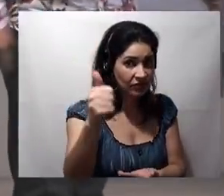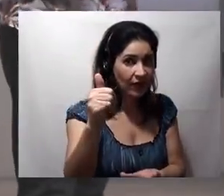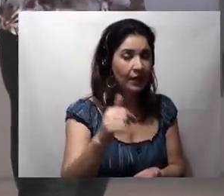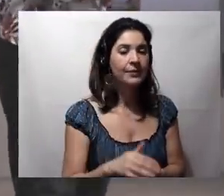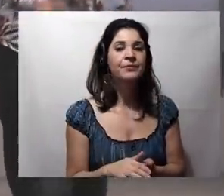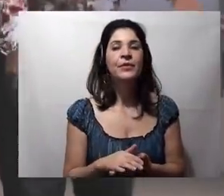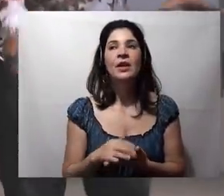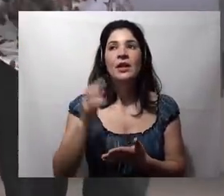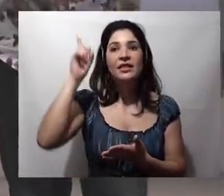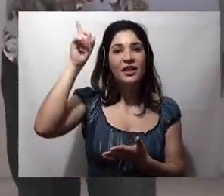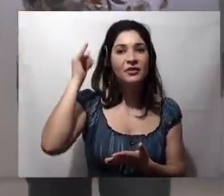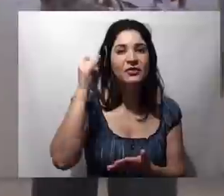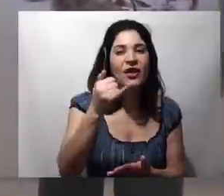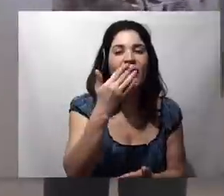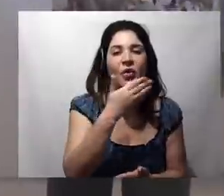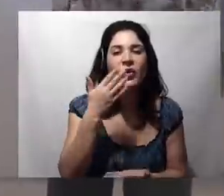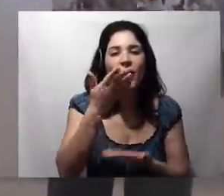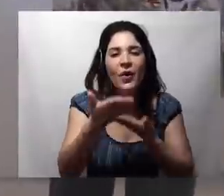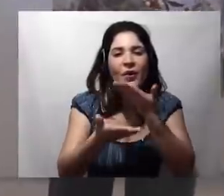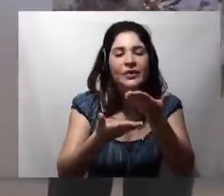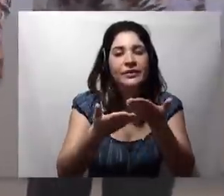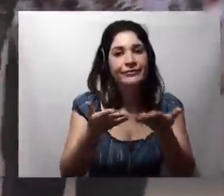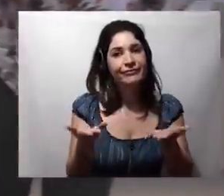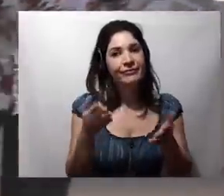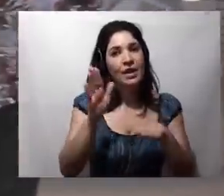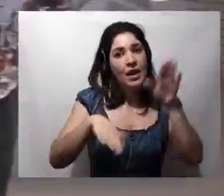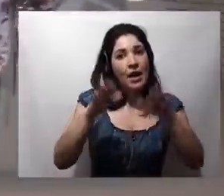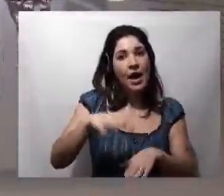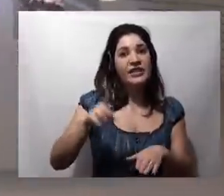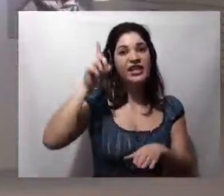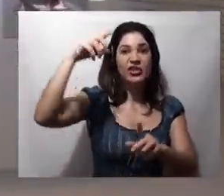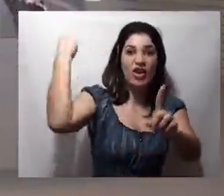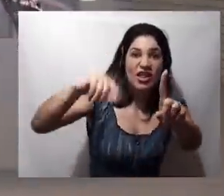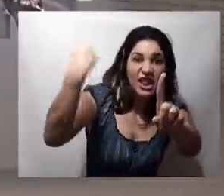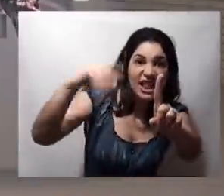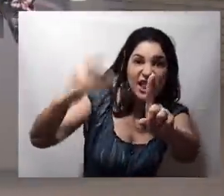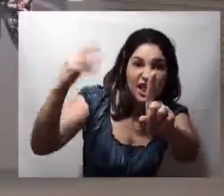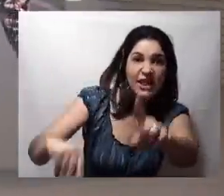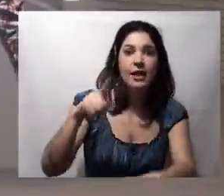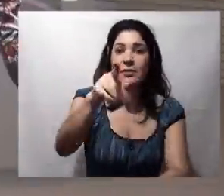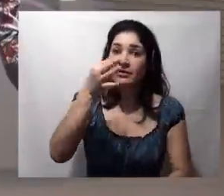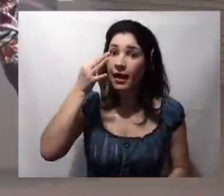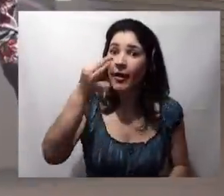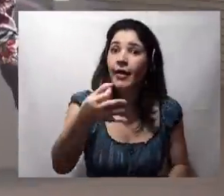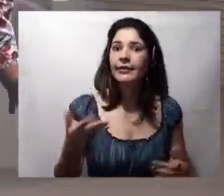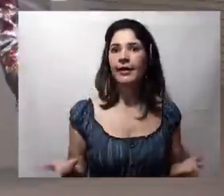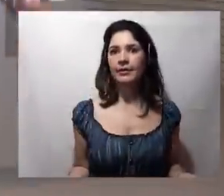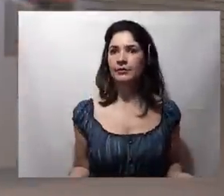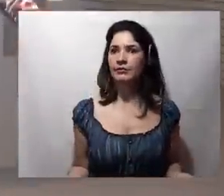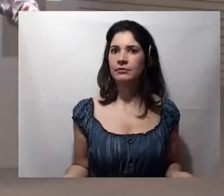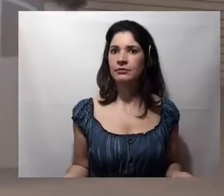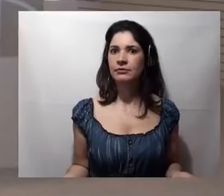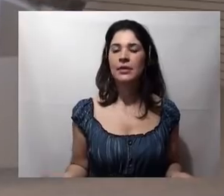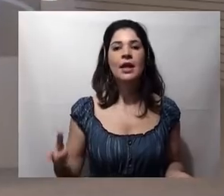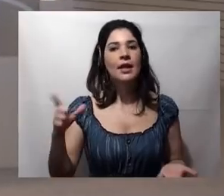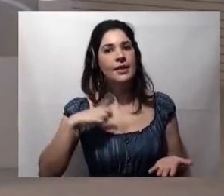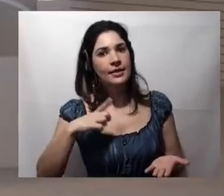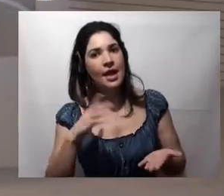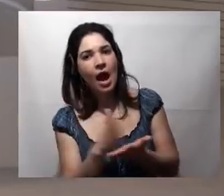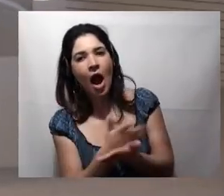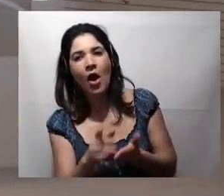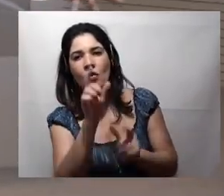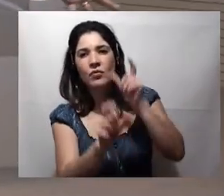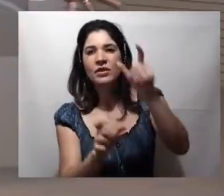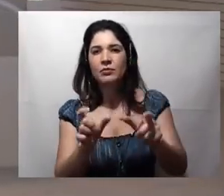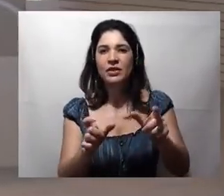quando deus fala no mel e de vez em quando ele tem que bater um porrete na sua cabeça você não conserta não escuta tem gente que